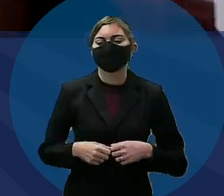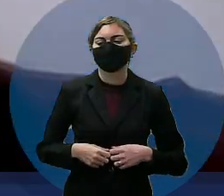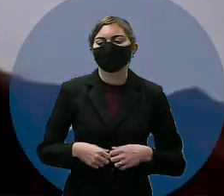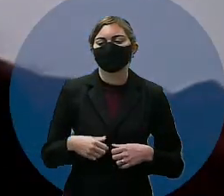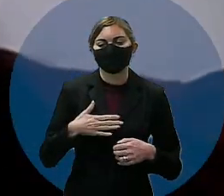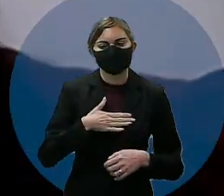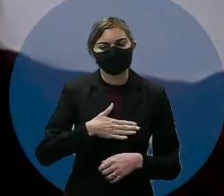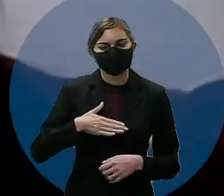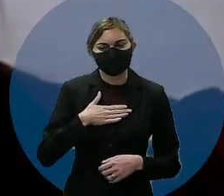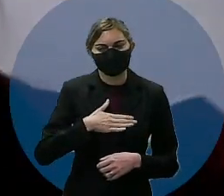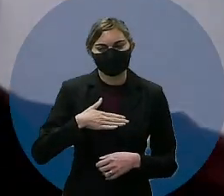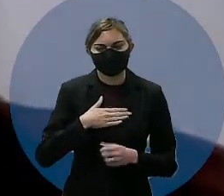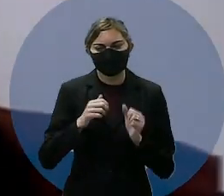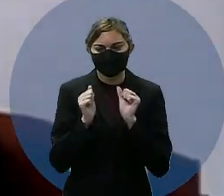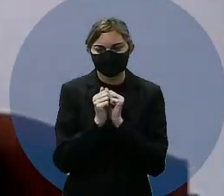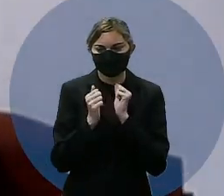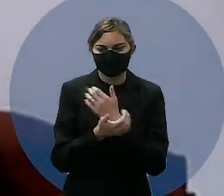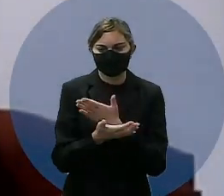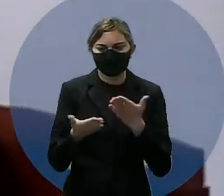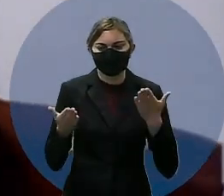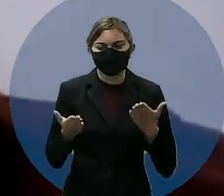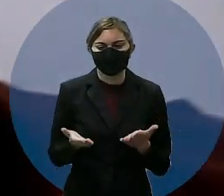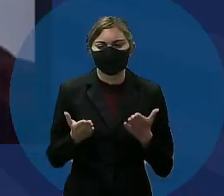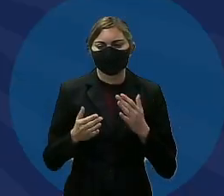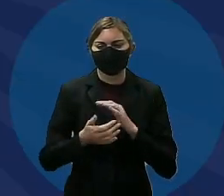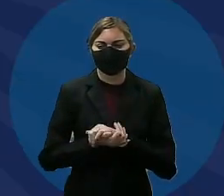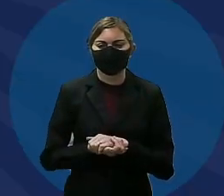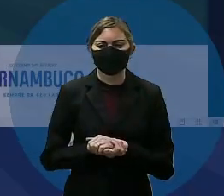Prazer estar aqui presente.